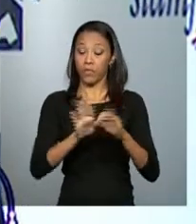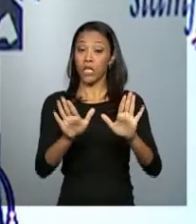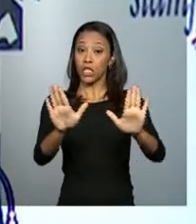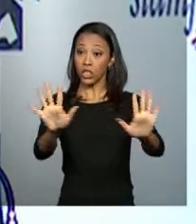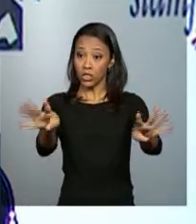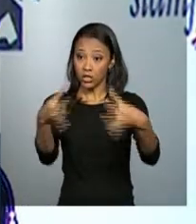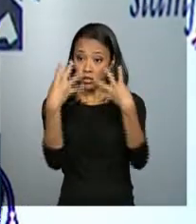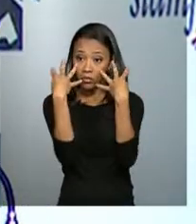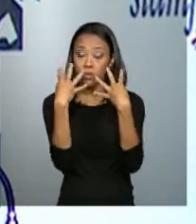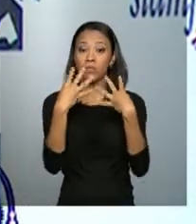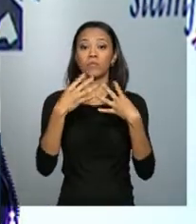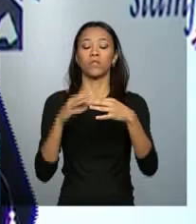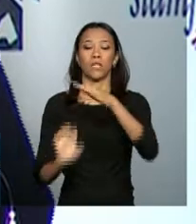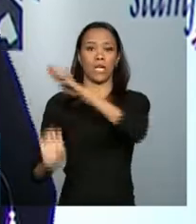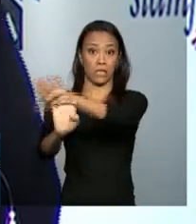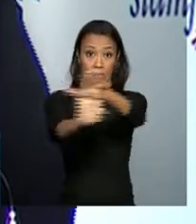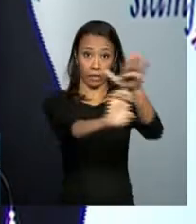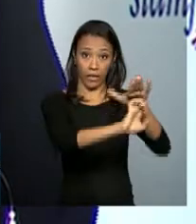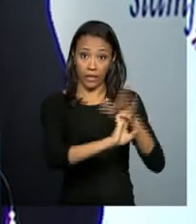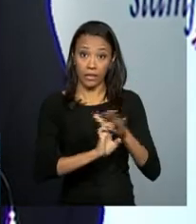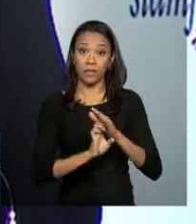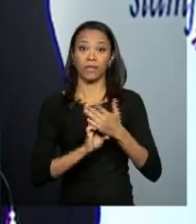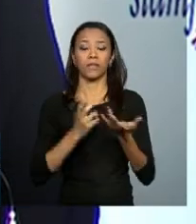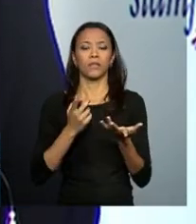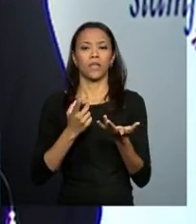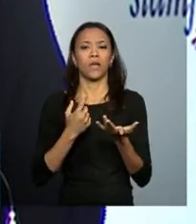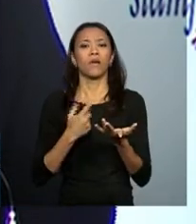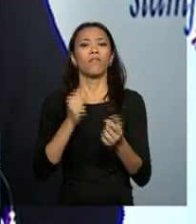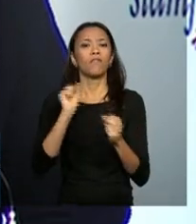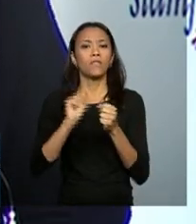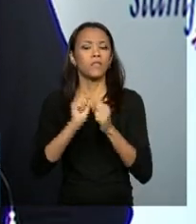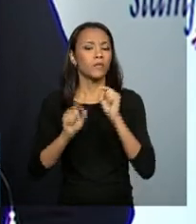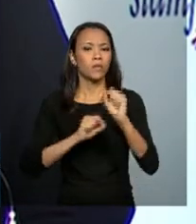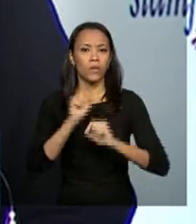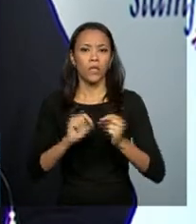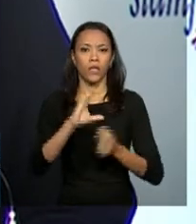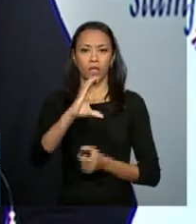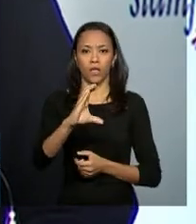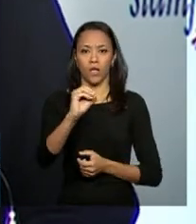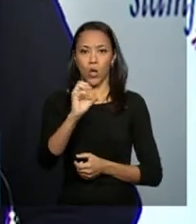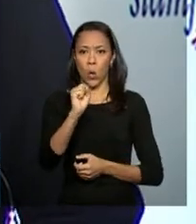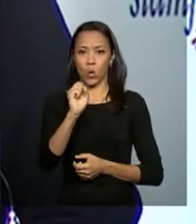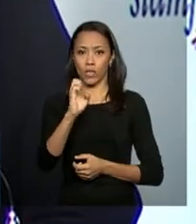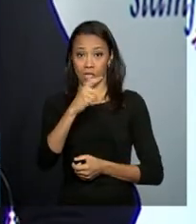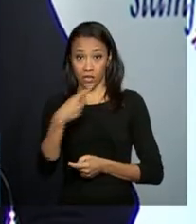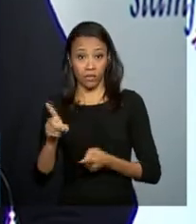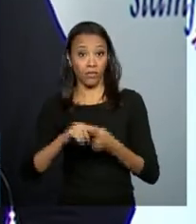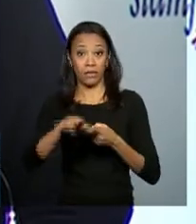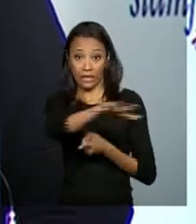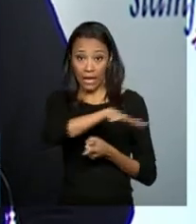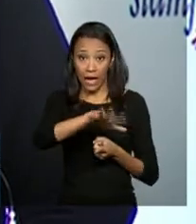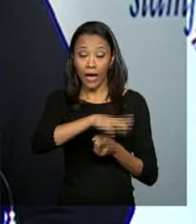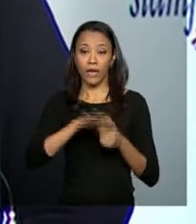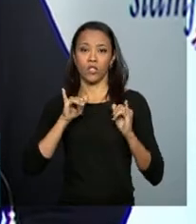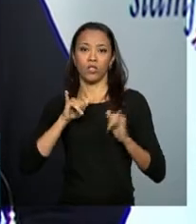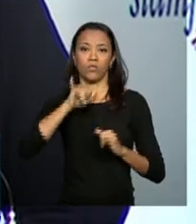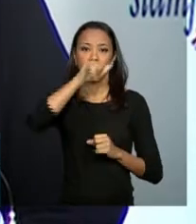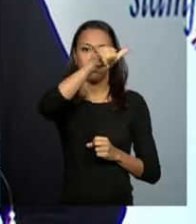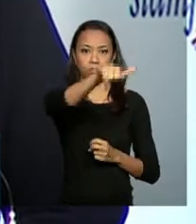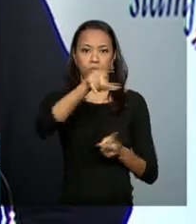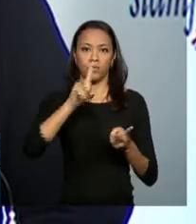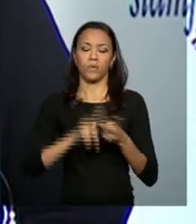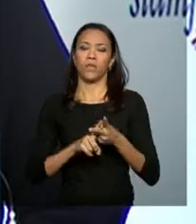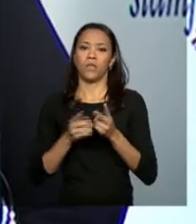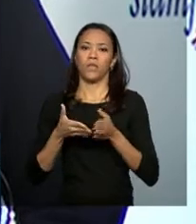setor privado, fizemos uma série de concessões em portos, em aeroportos, em